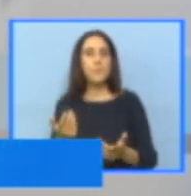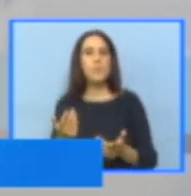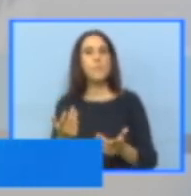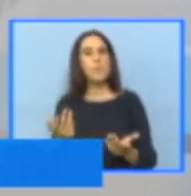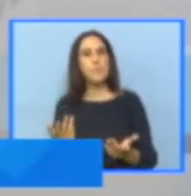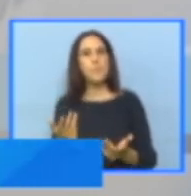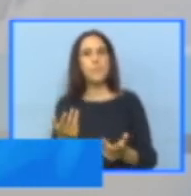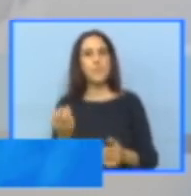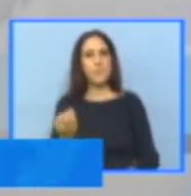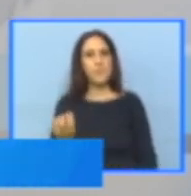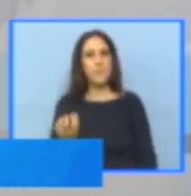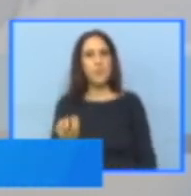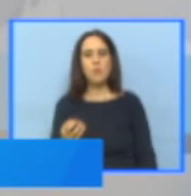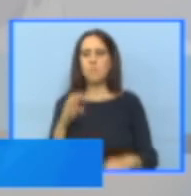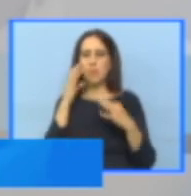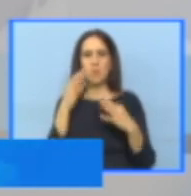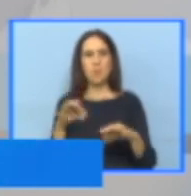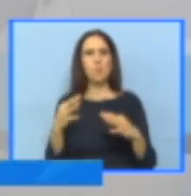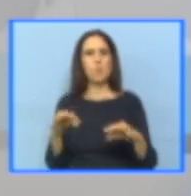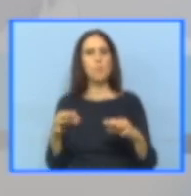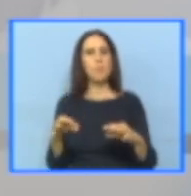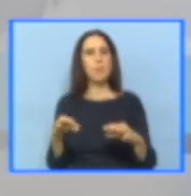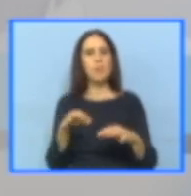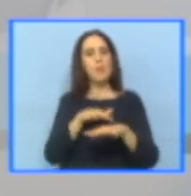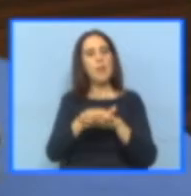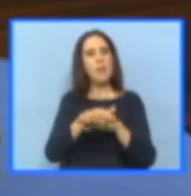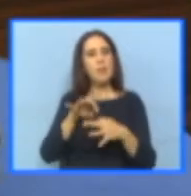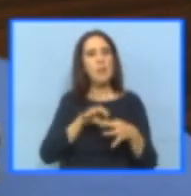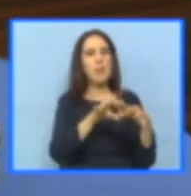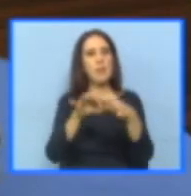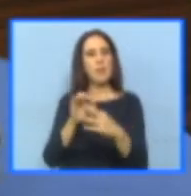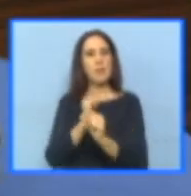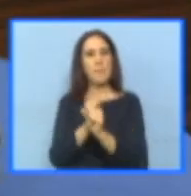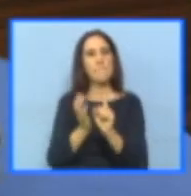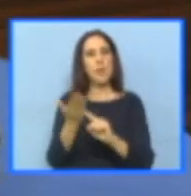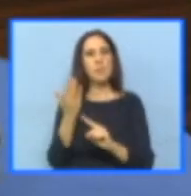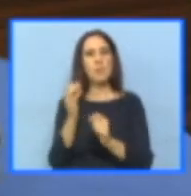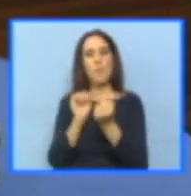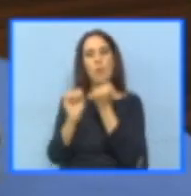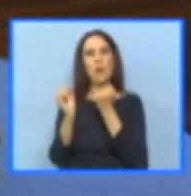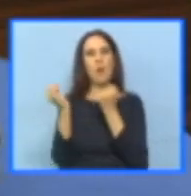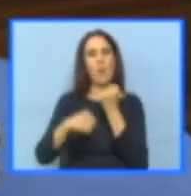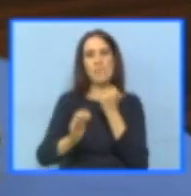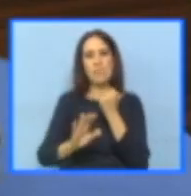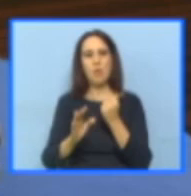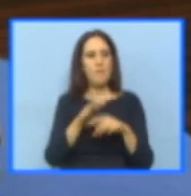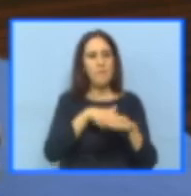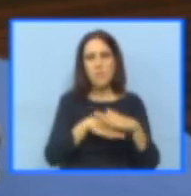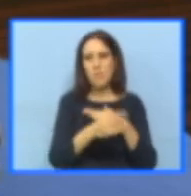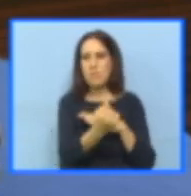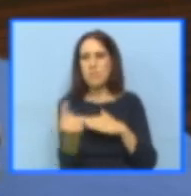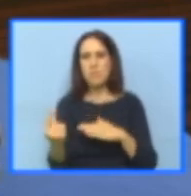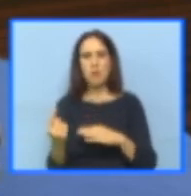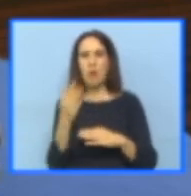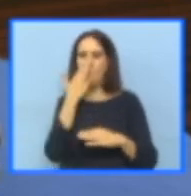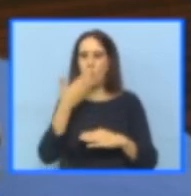que possamos naturalmente trabalhar mais em rede, menos de costas voltadas, cada um a fazer as suas coisinhas, como se os